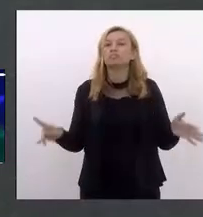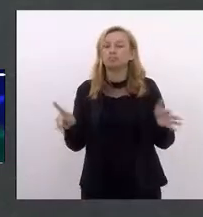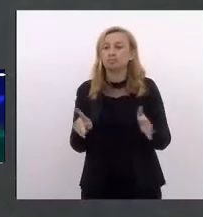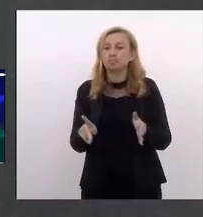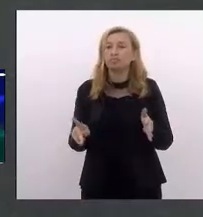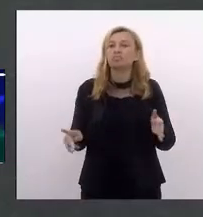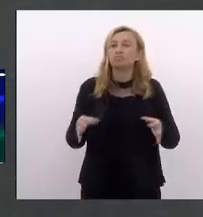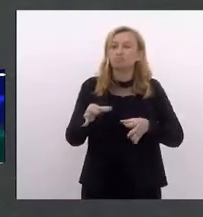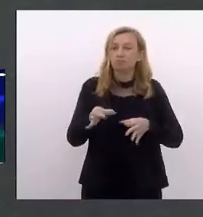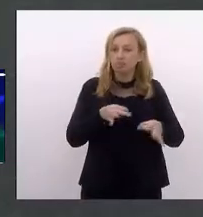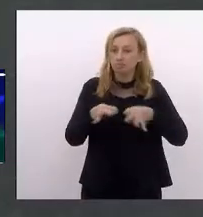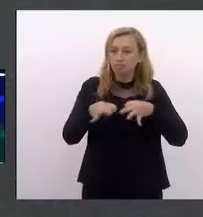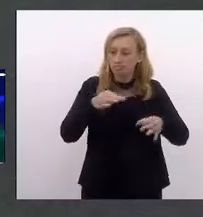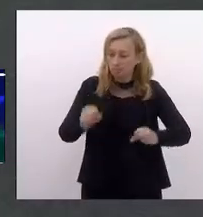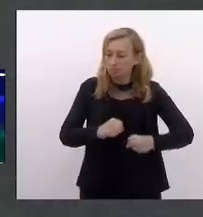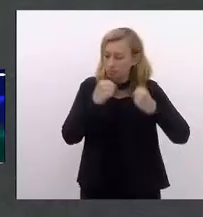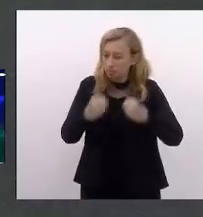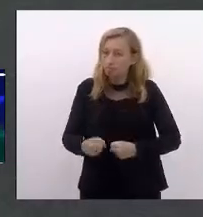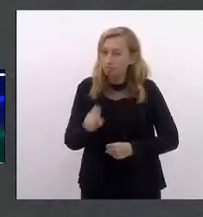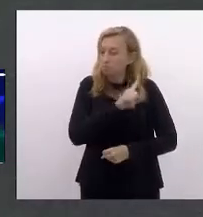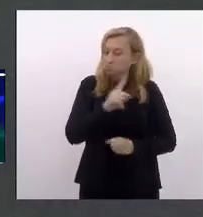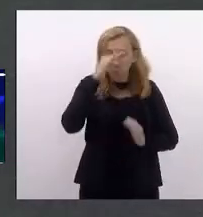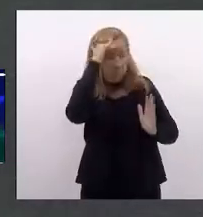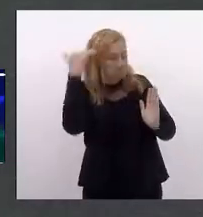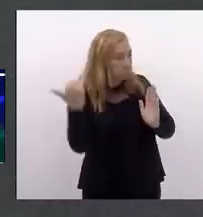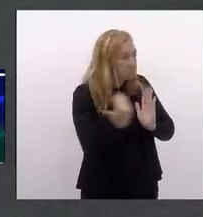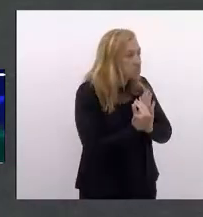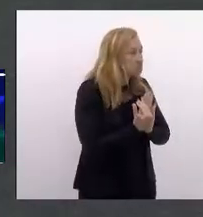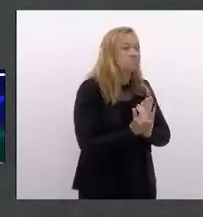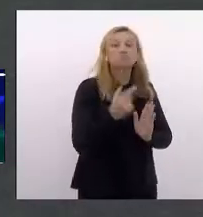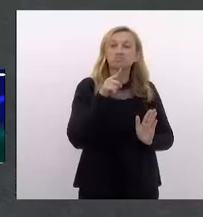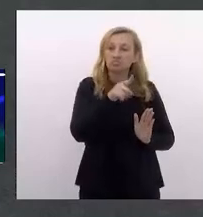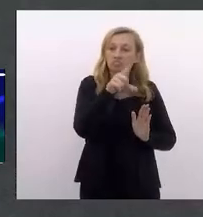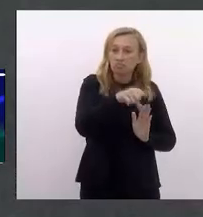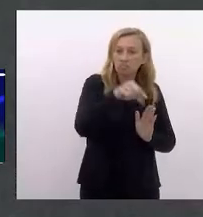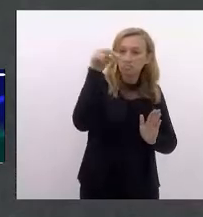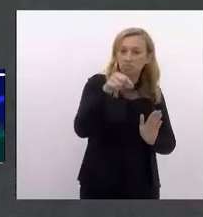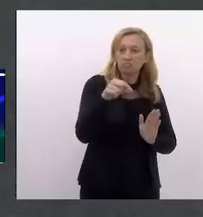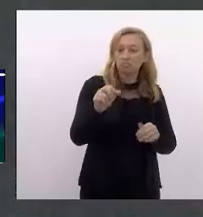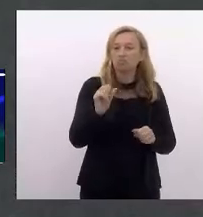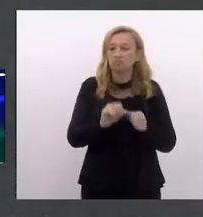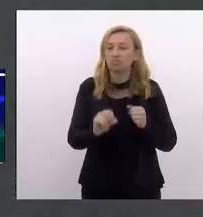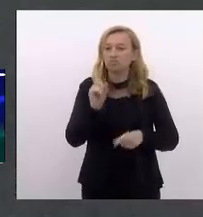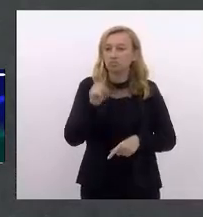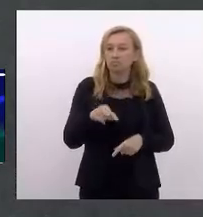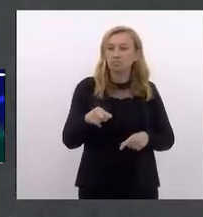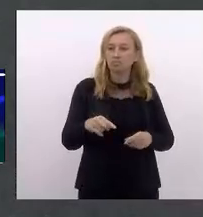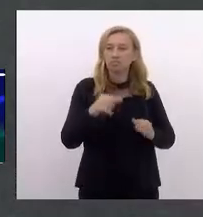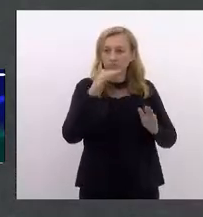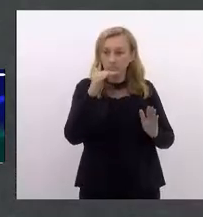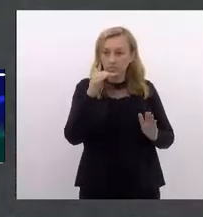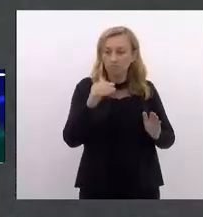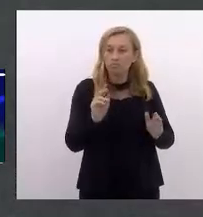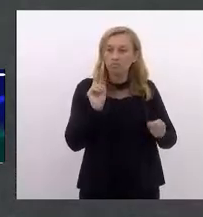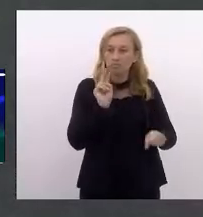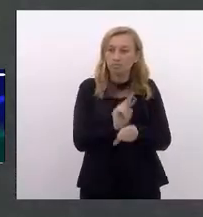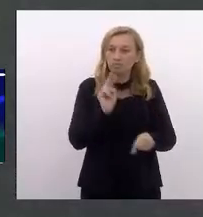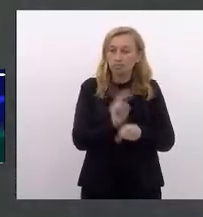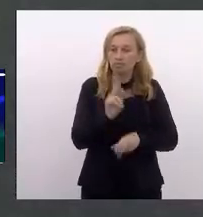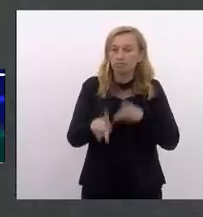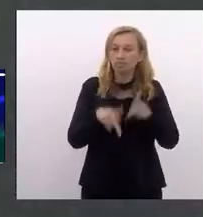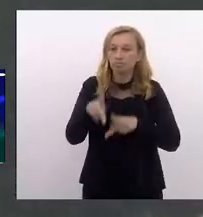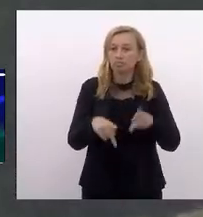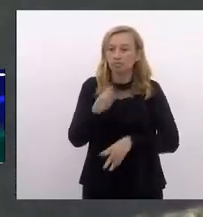de poder e de não cumprimento daquilo que eles foram eleitos para fazer que é respaldar resguardar a